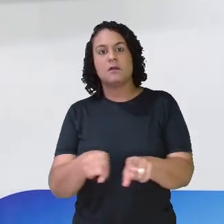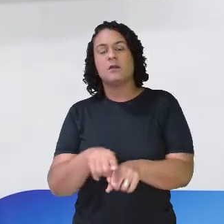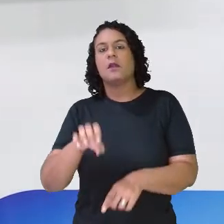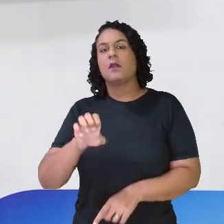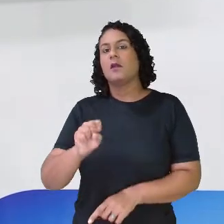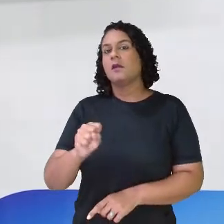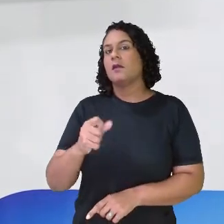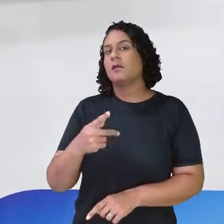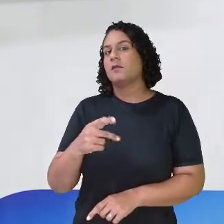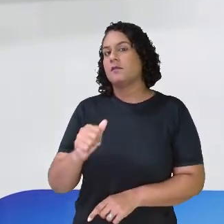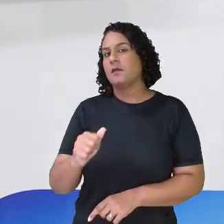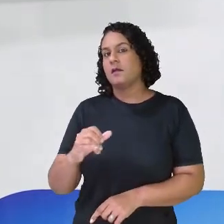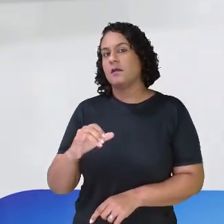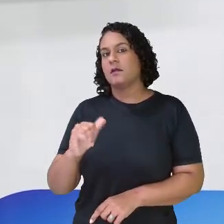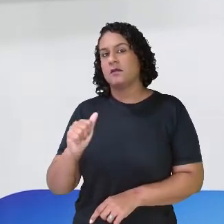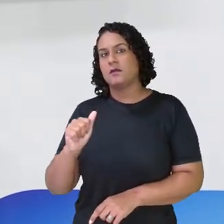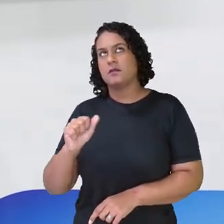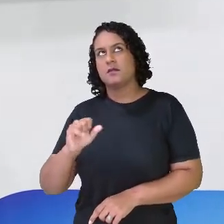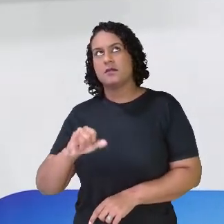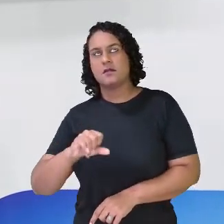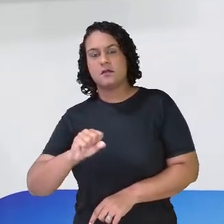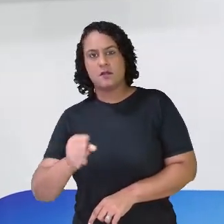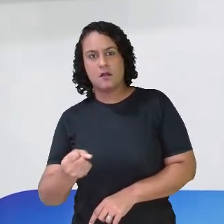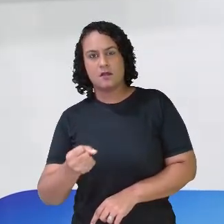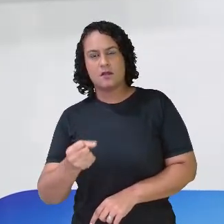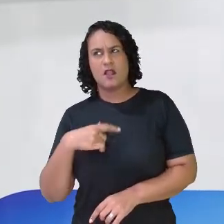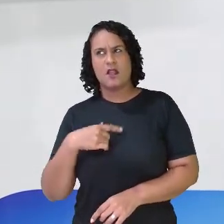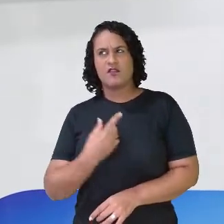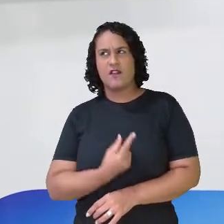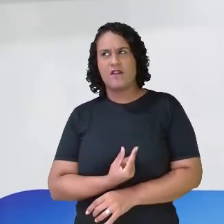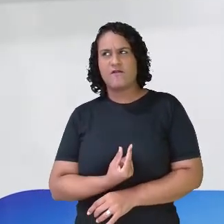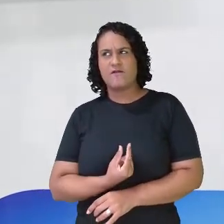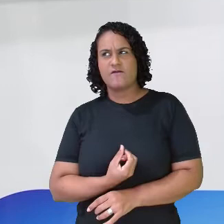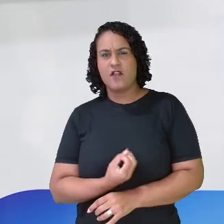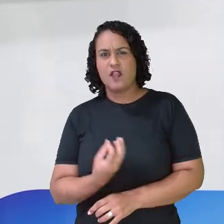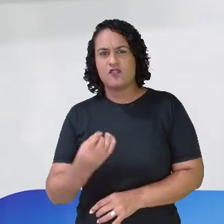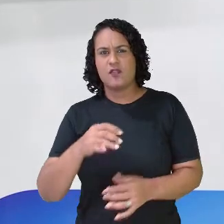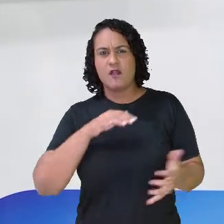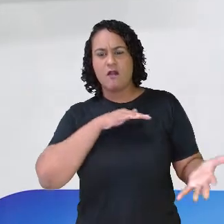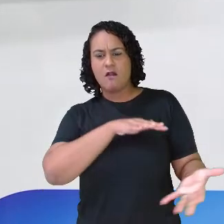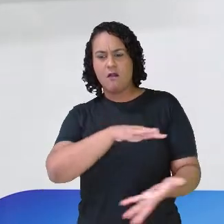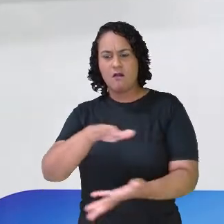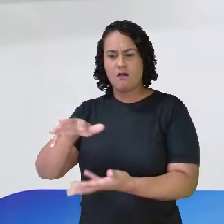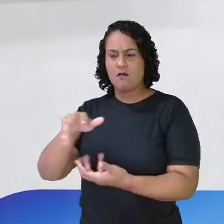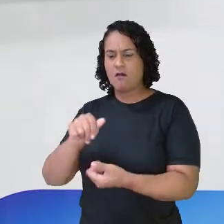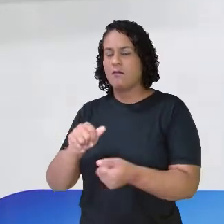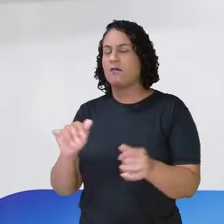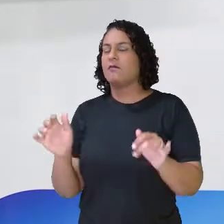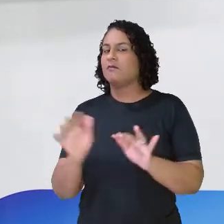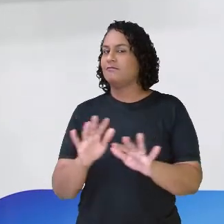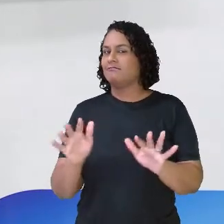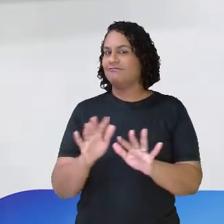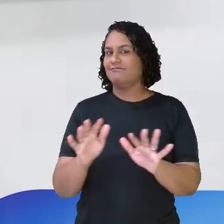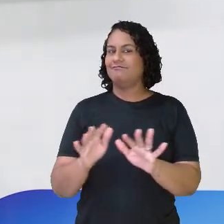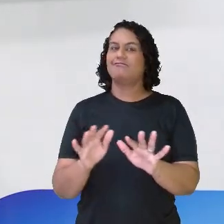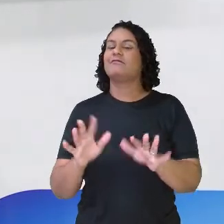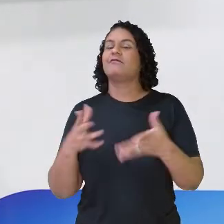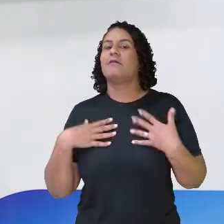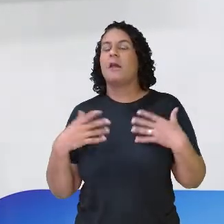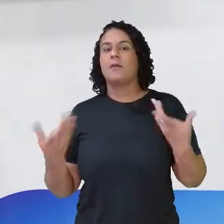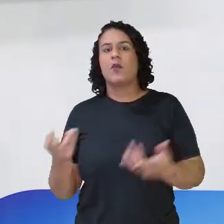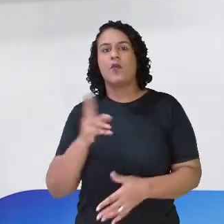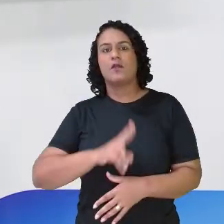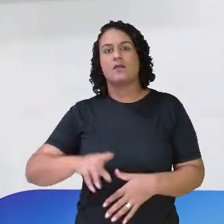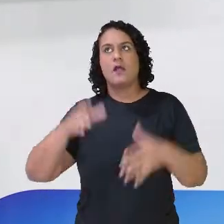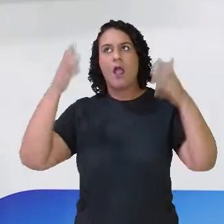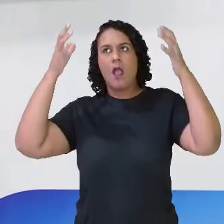no espaço? Calma. O nome é geometria espacial, mas a gente não vai colocar a roupa de